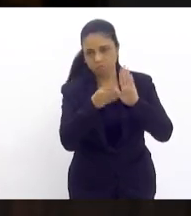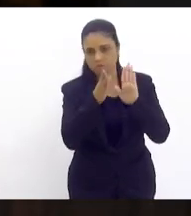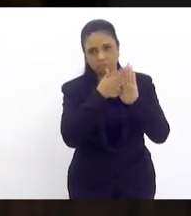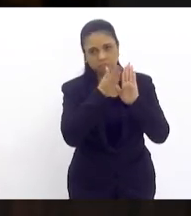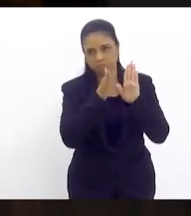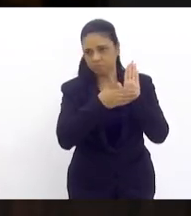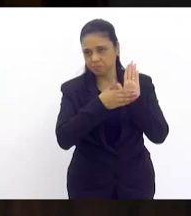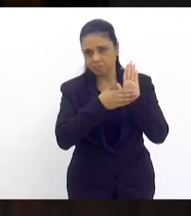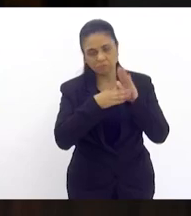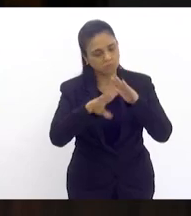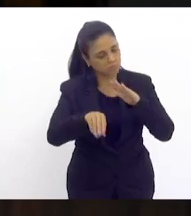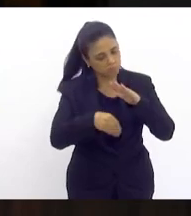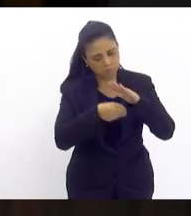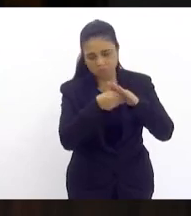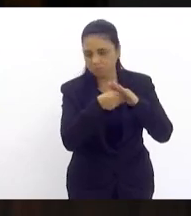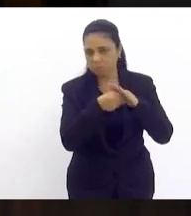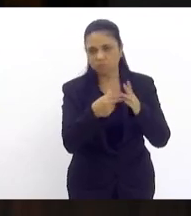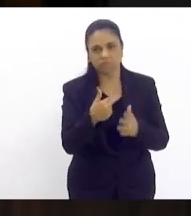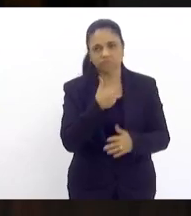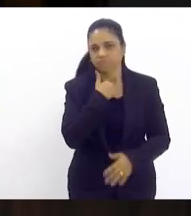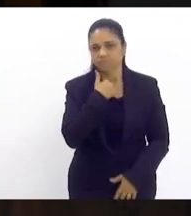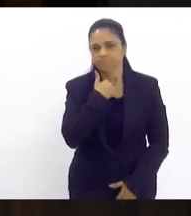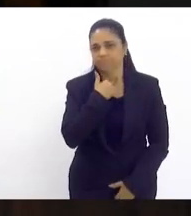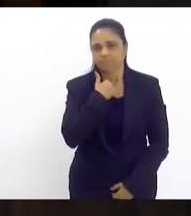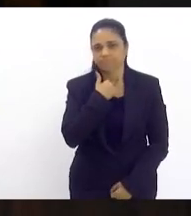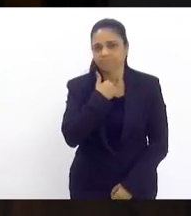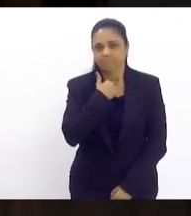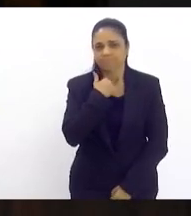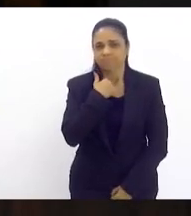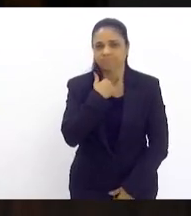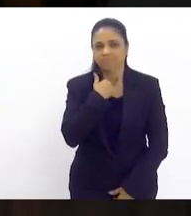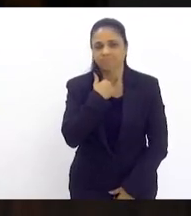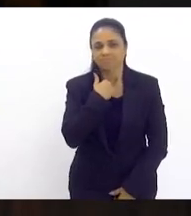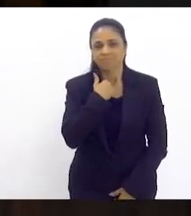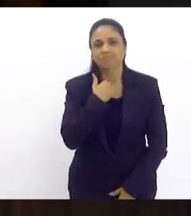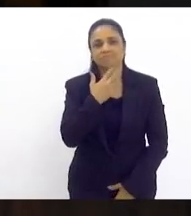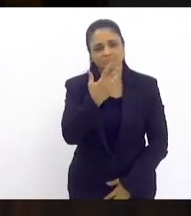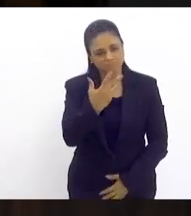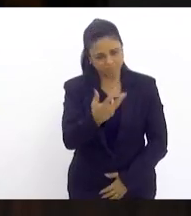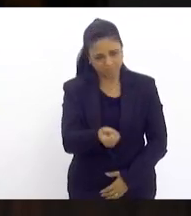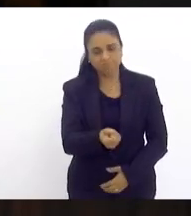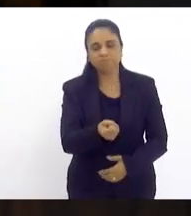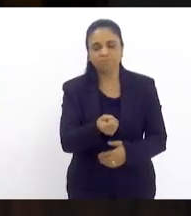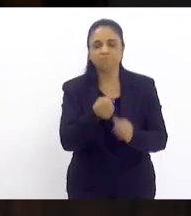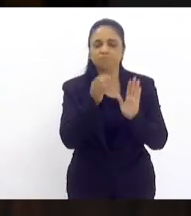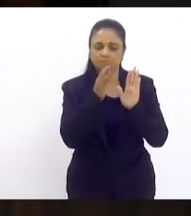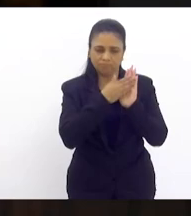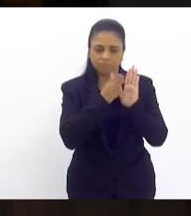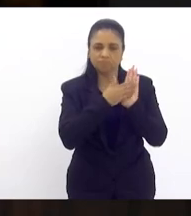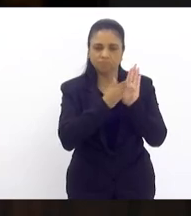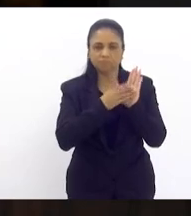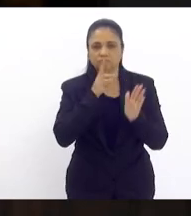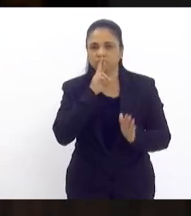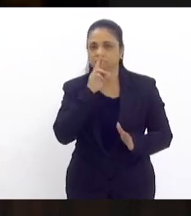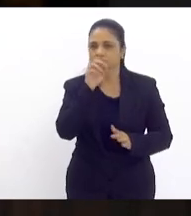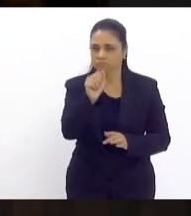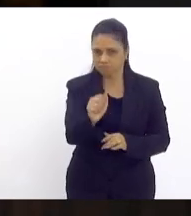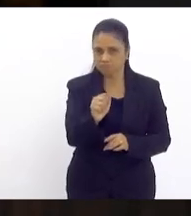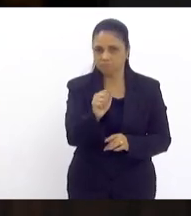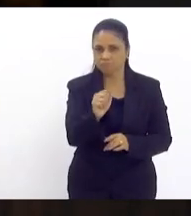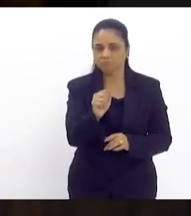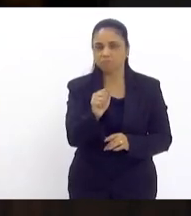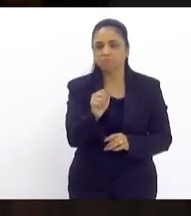não cabe mais emenda não haverá mais emendacada proposta de vossa excelência redação do